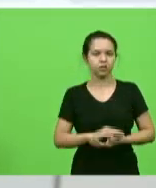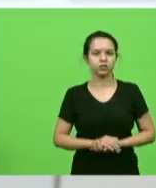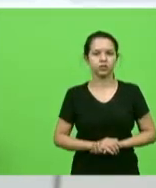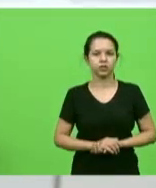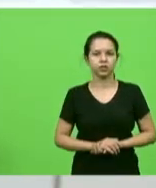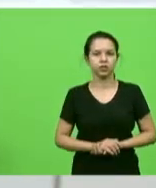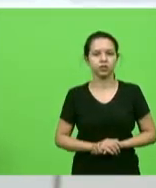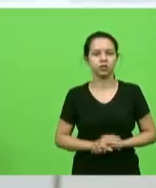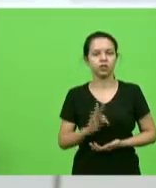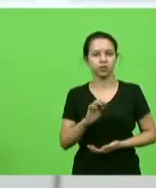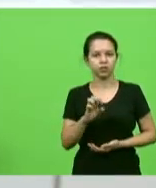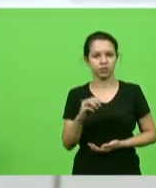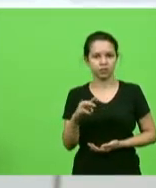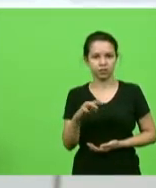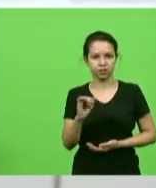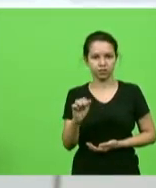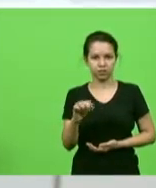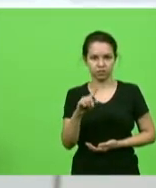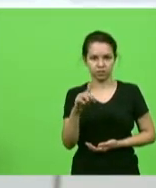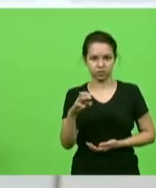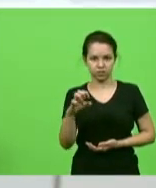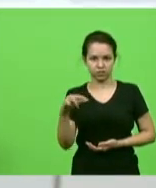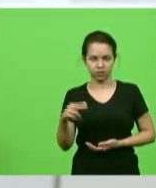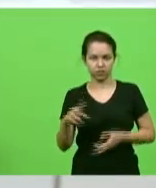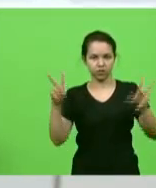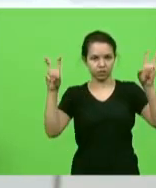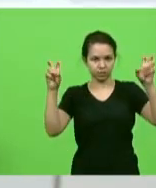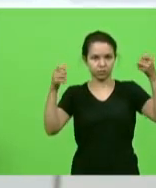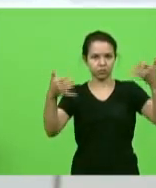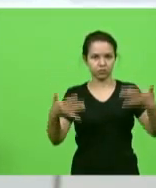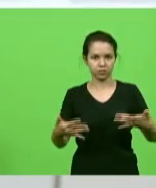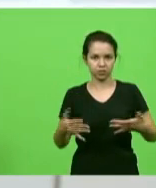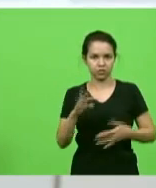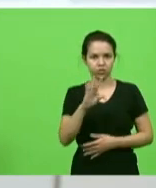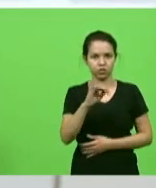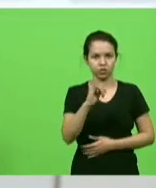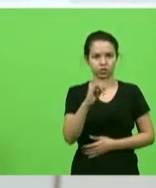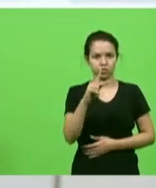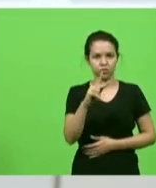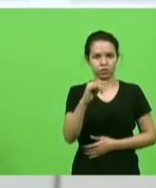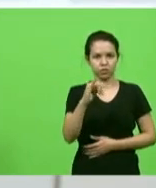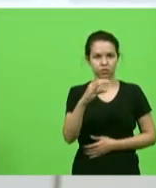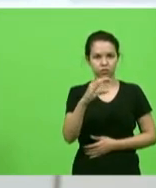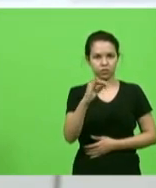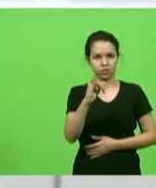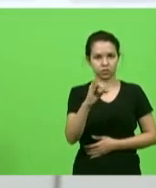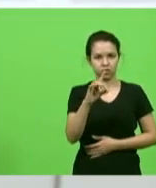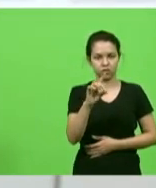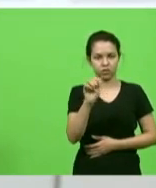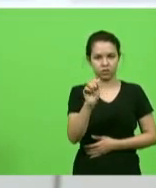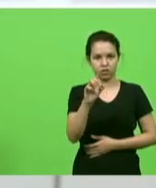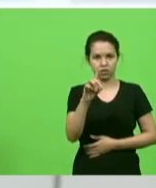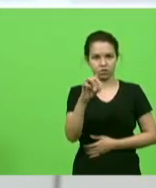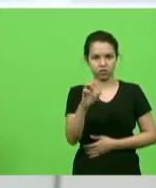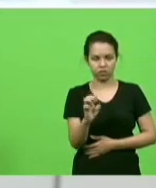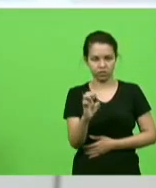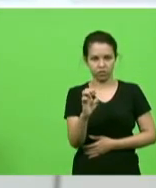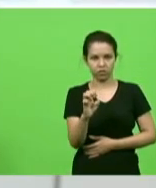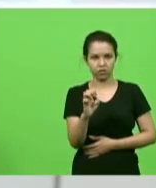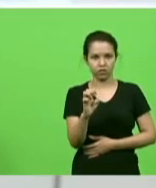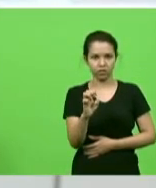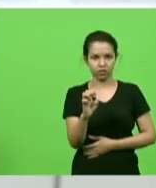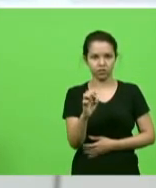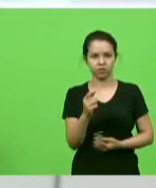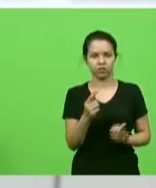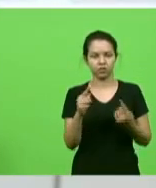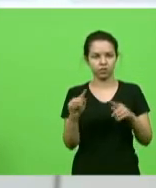o gênio Zaffaroni caspas tipicidade implica anti Loma atividade